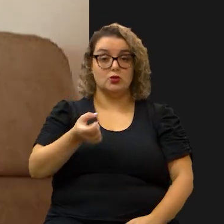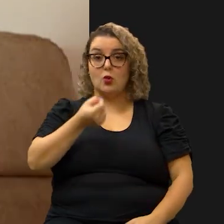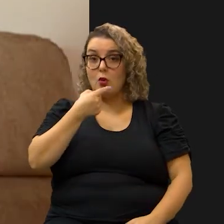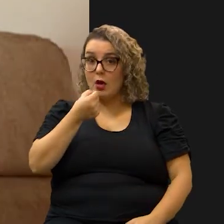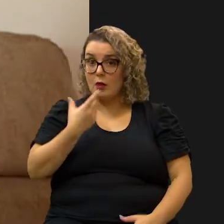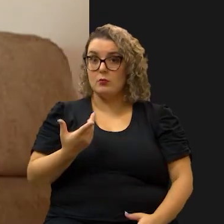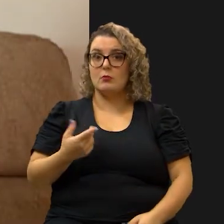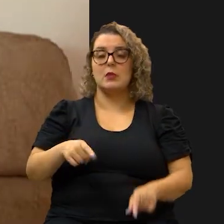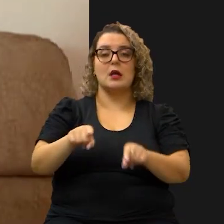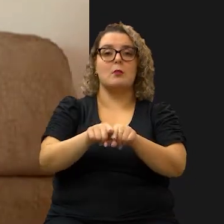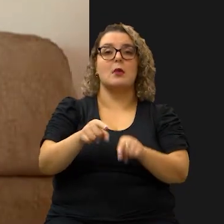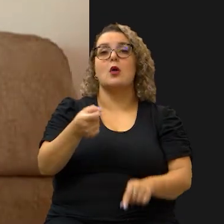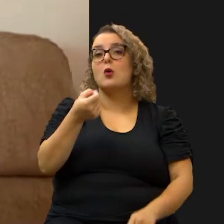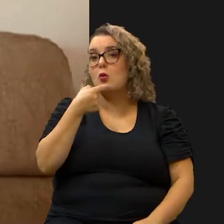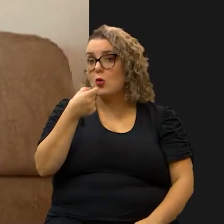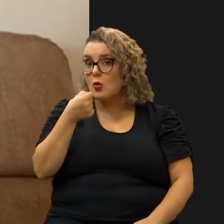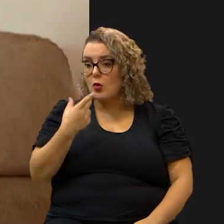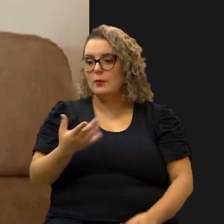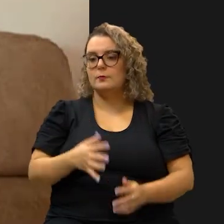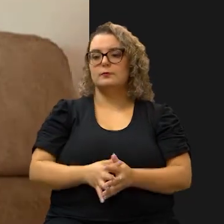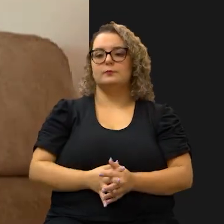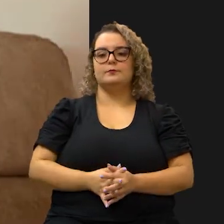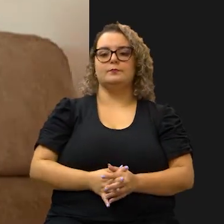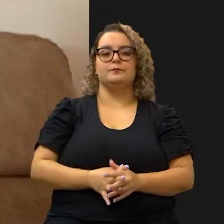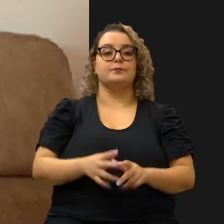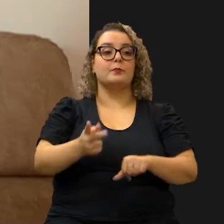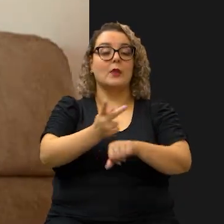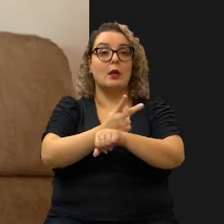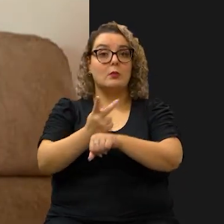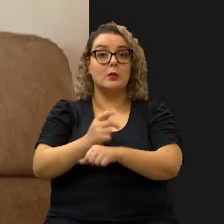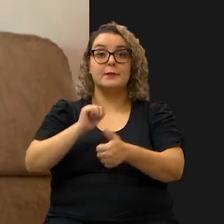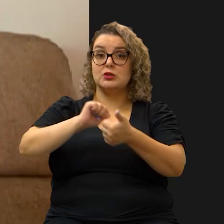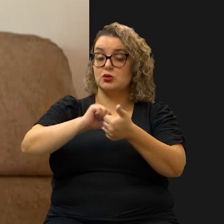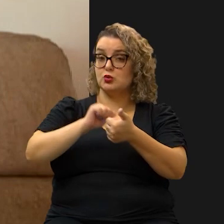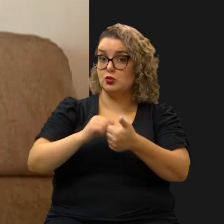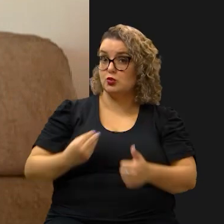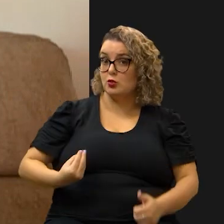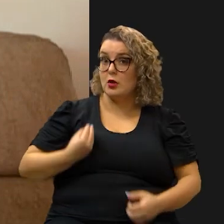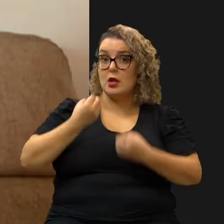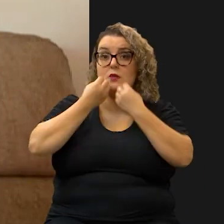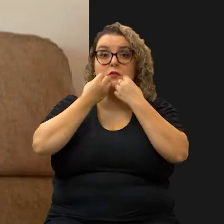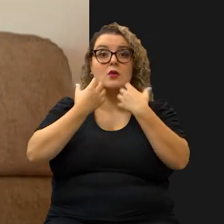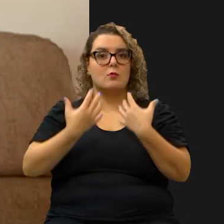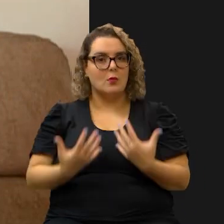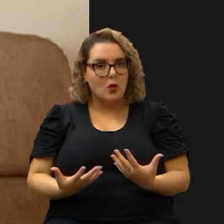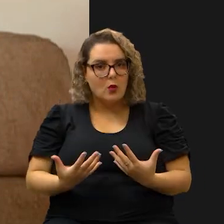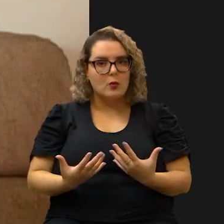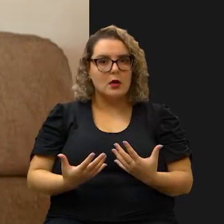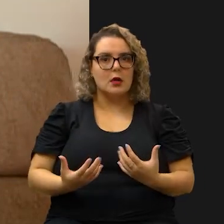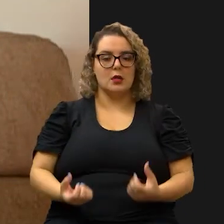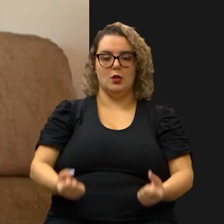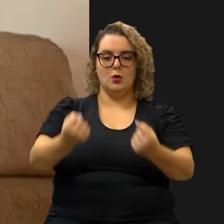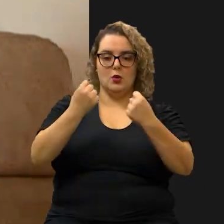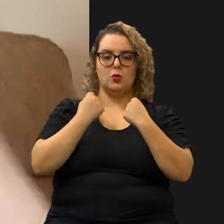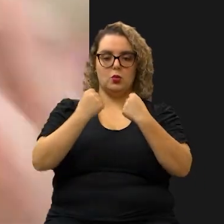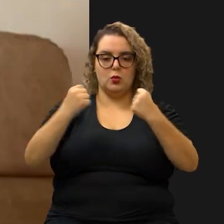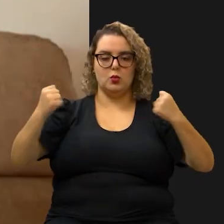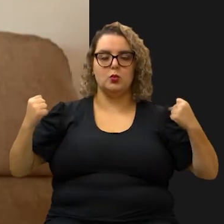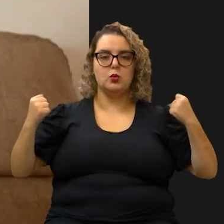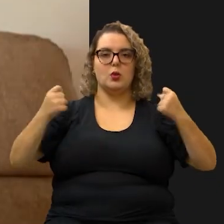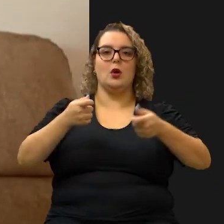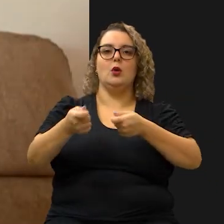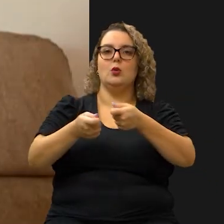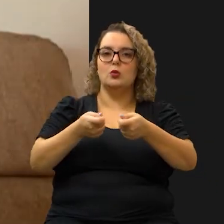os fatores, não só o remédio, mas o remédio, a busca de uma qualidade de vida boa e